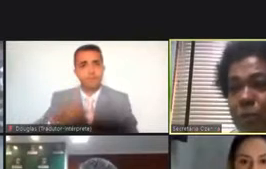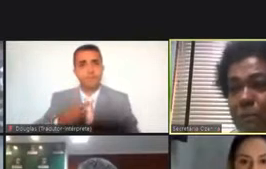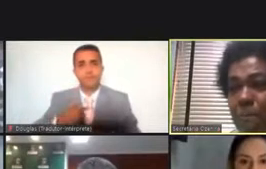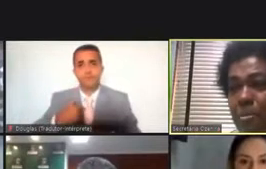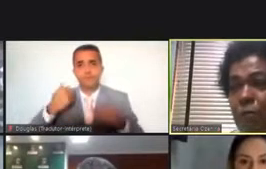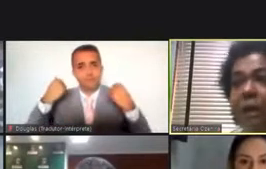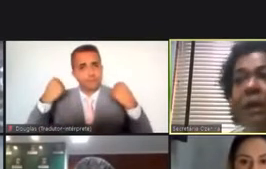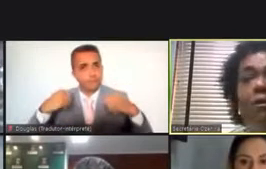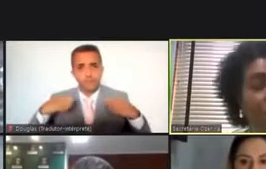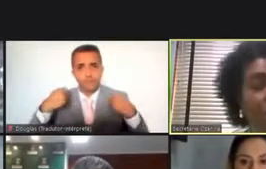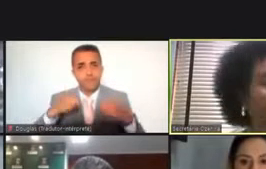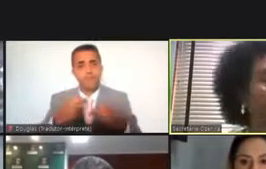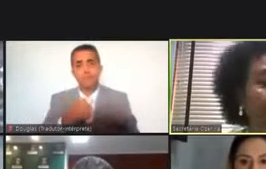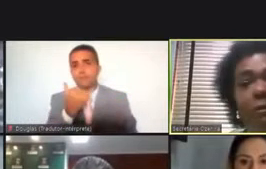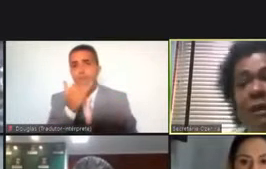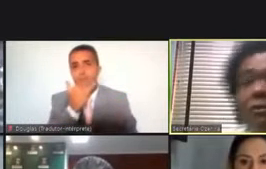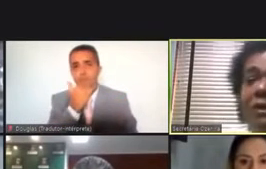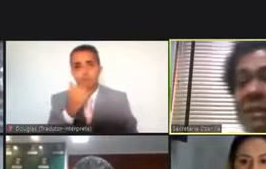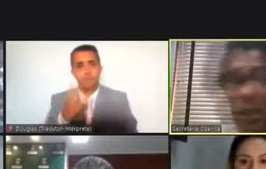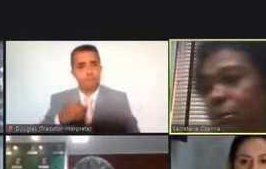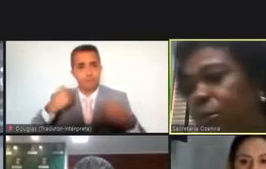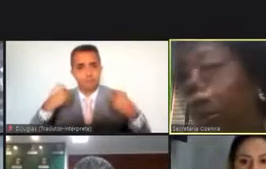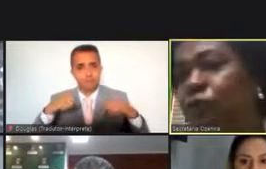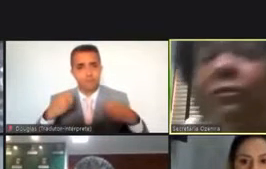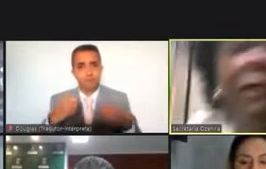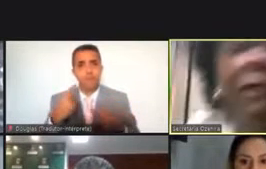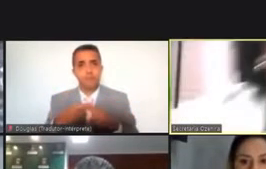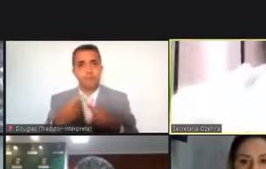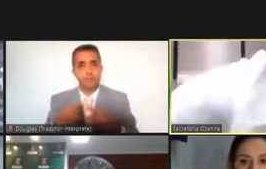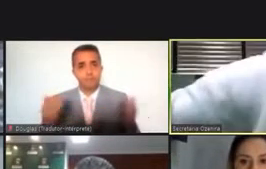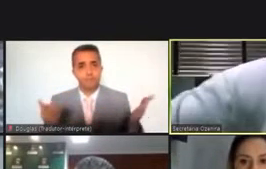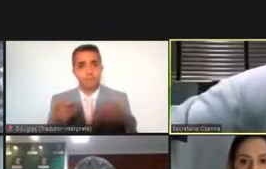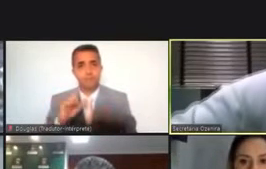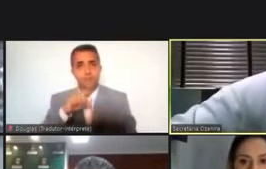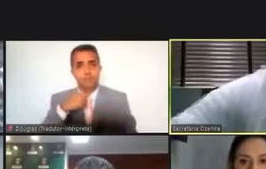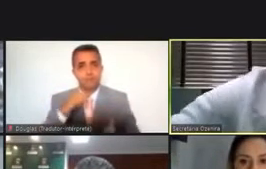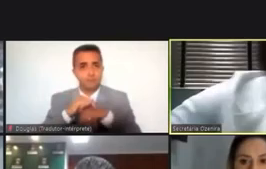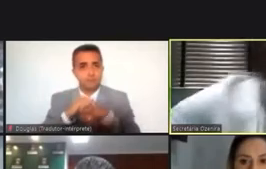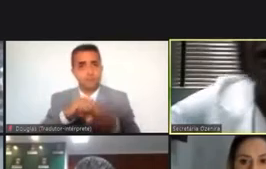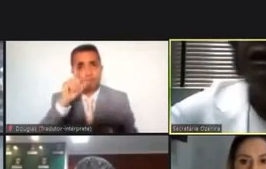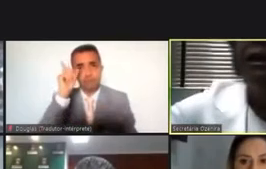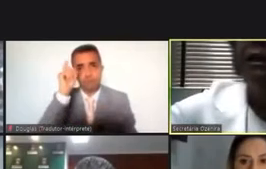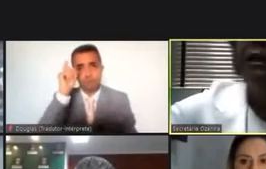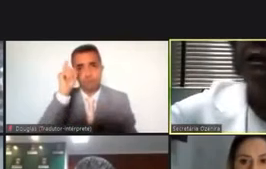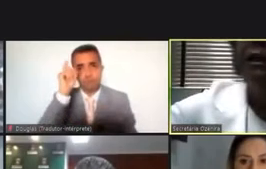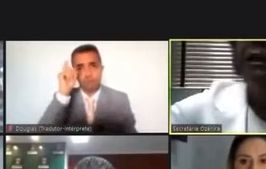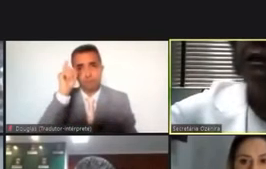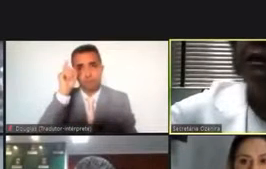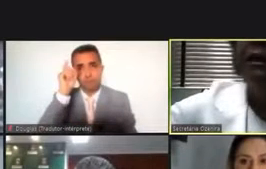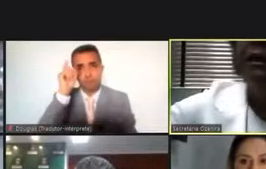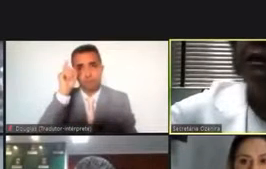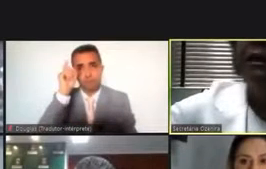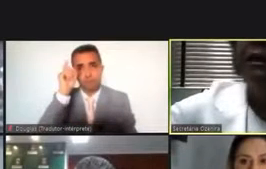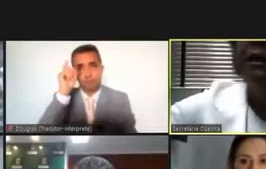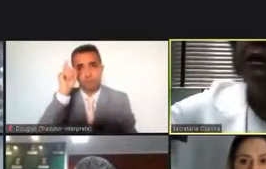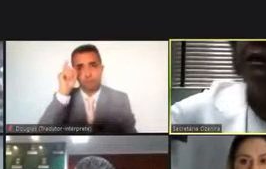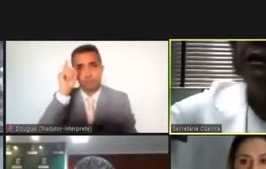desculpem, porque realmente está sendo um momento extremamente difícil, tá? E tranquilo.